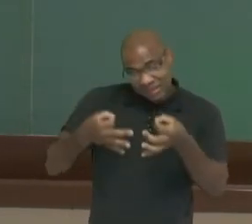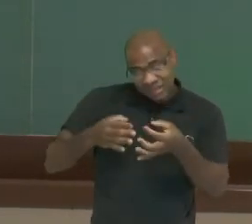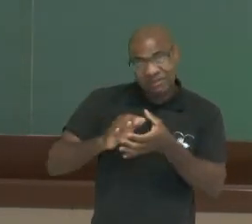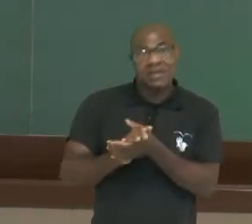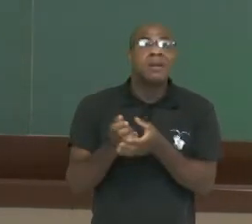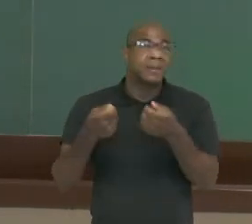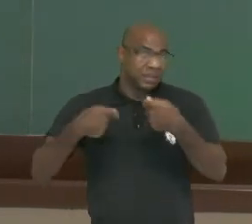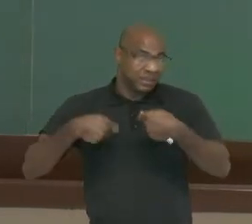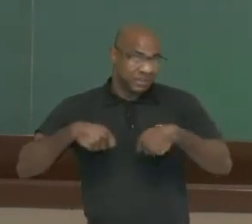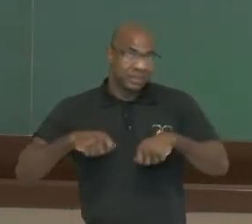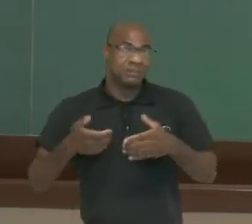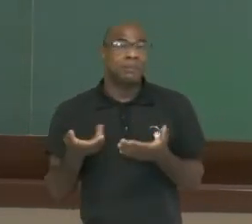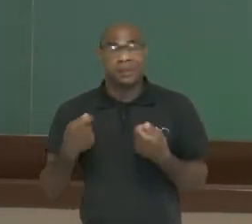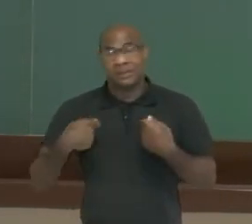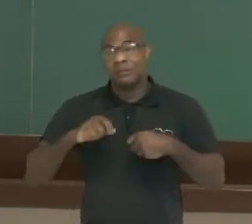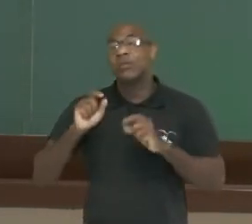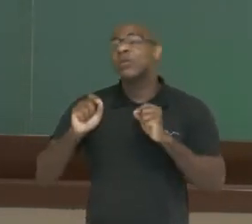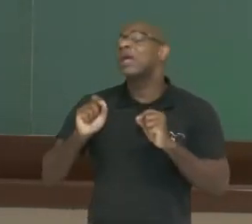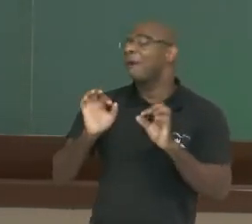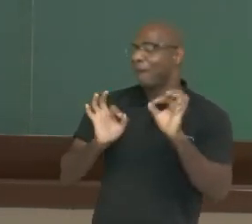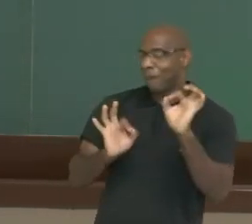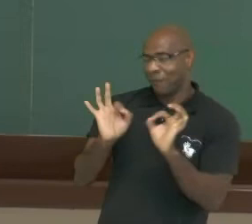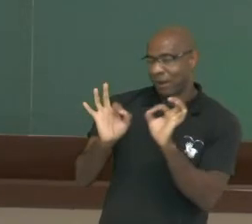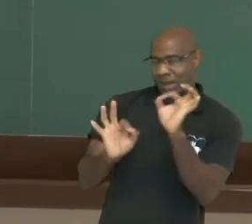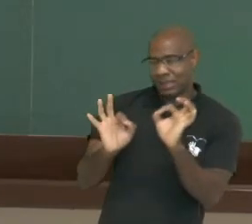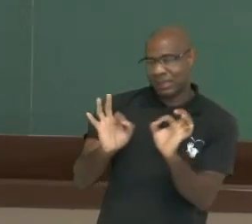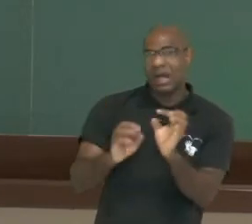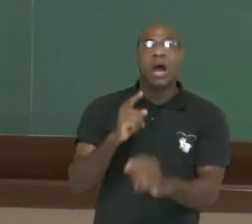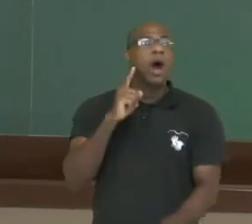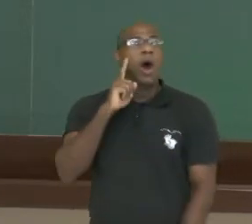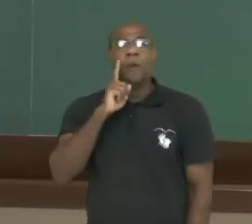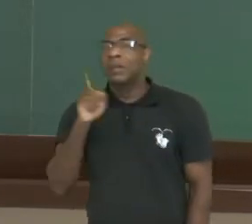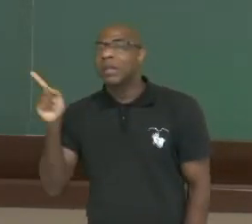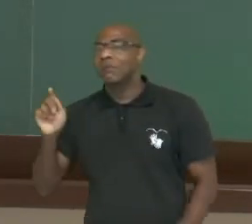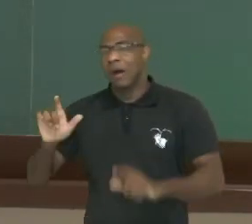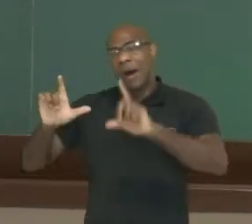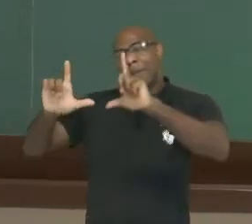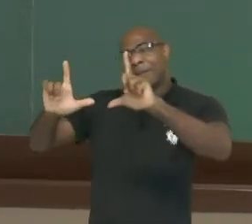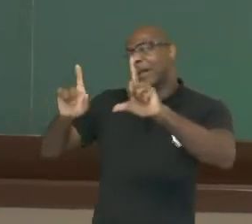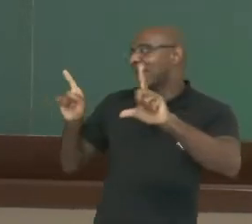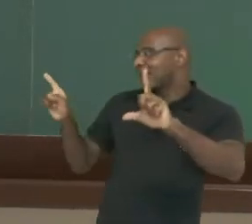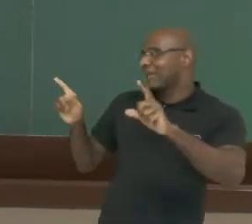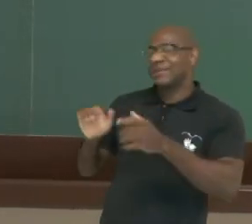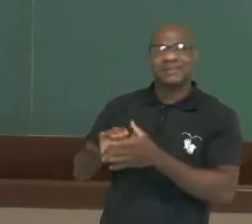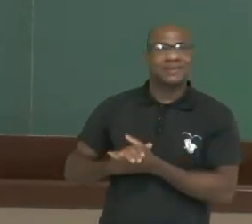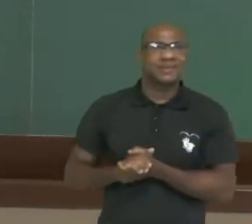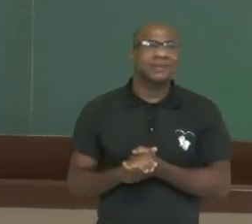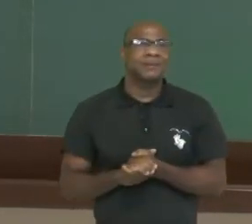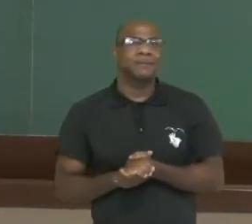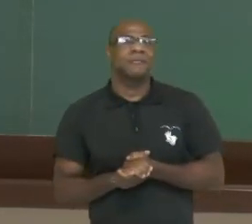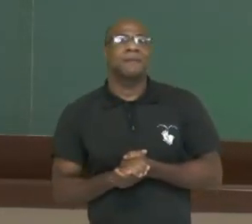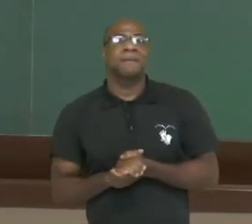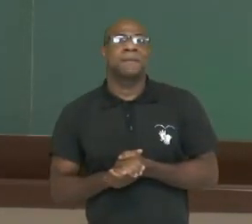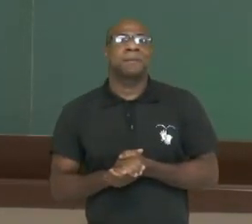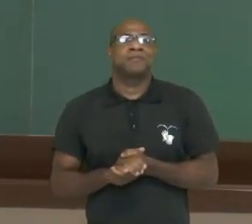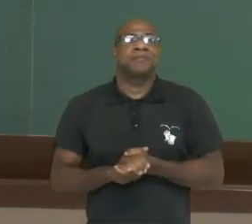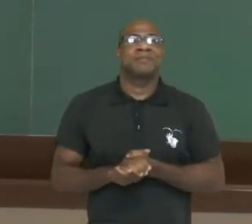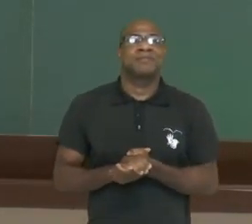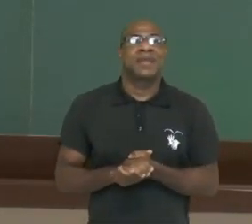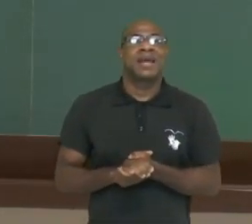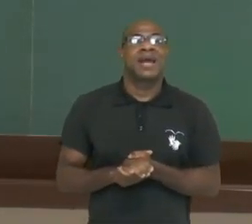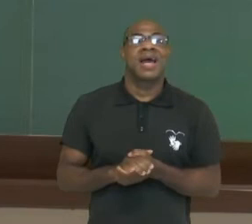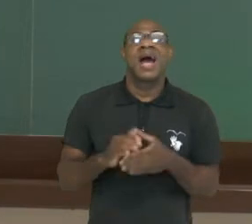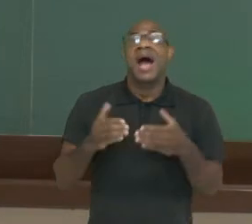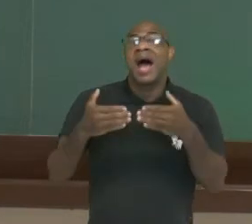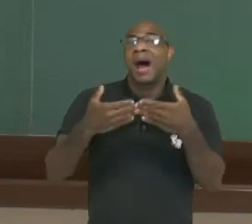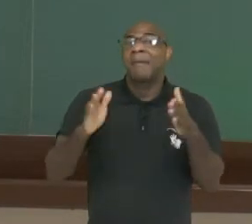isso que a gente precisa organizar. Observe agora esta placa que está aqui no slide. Eu vou ler para vocês. Olha lá.